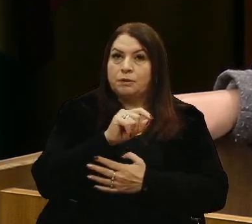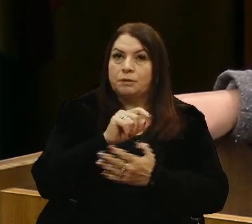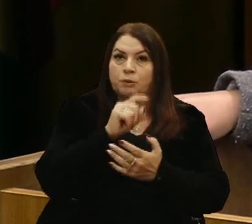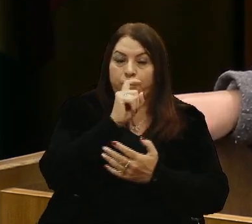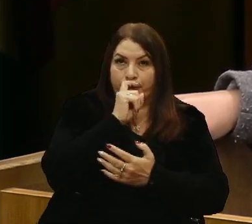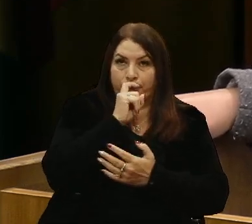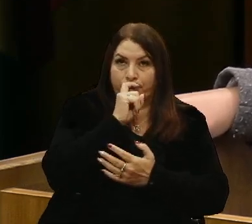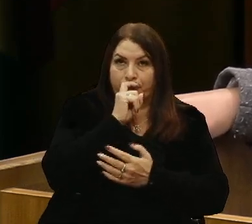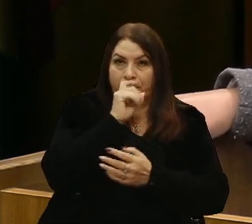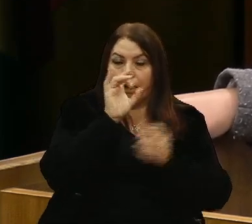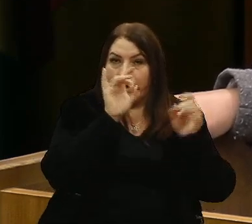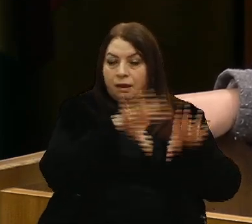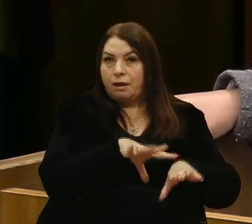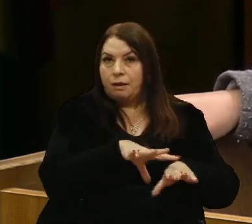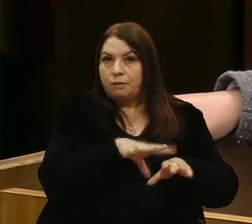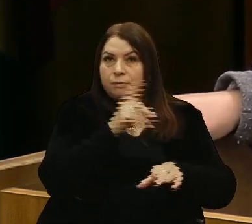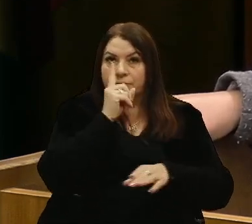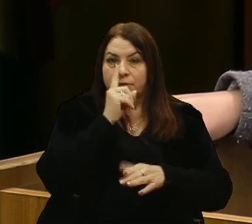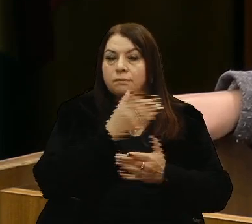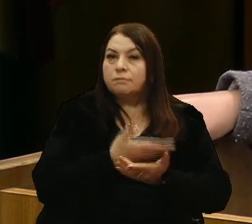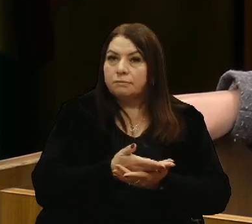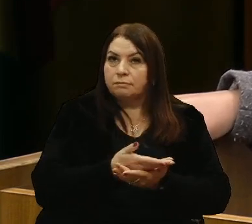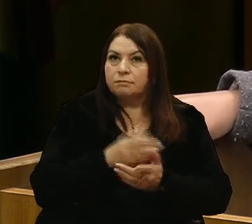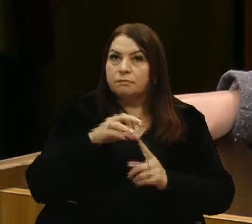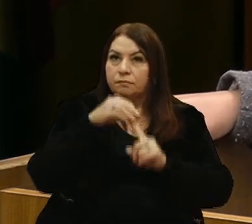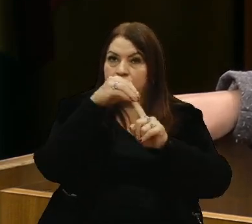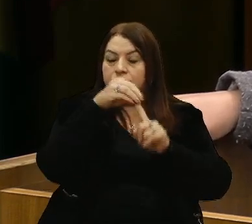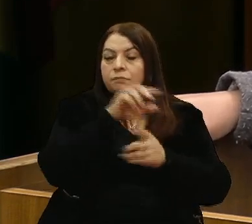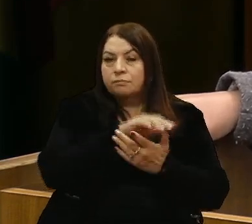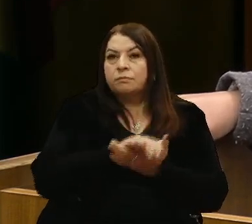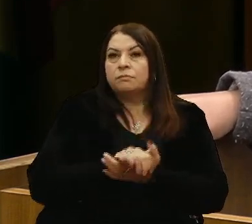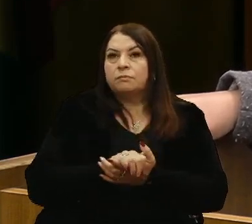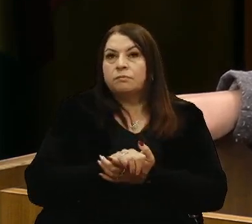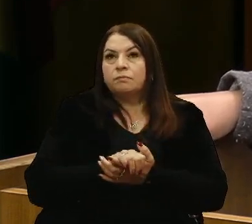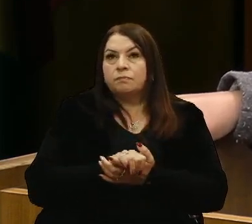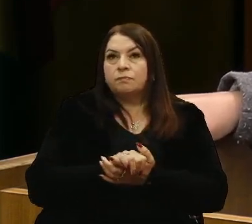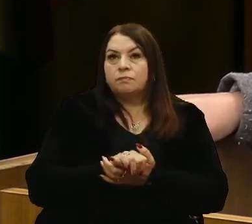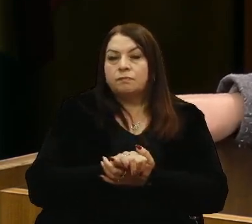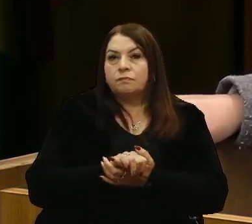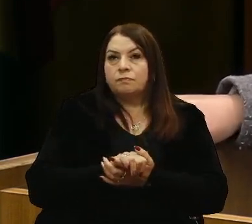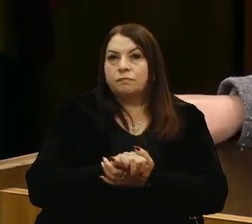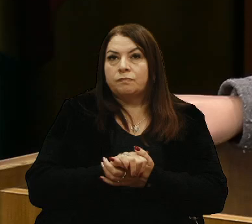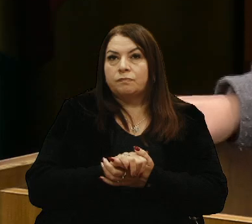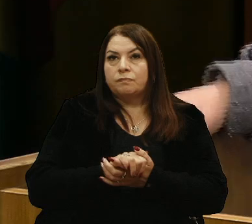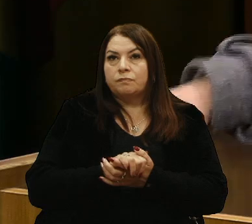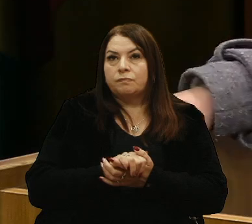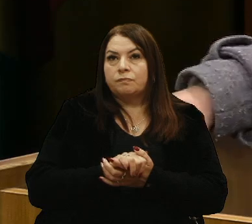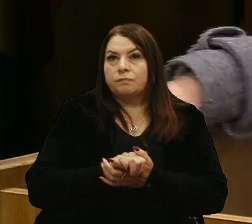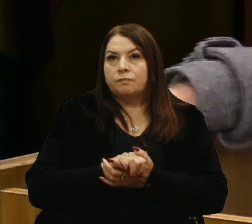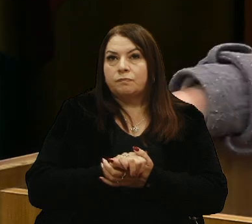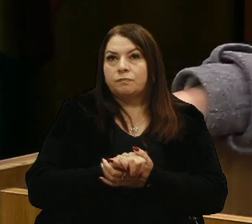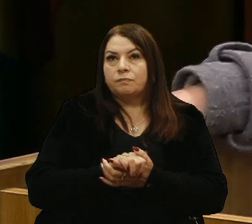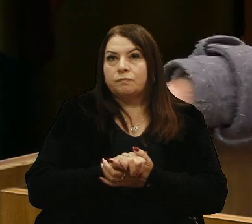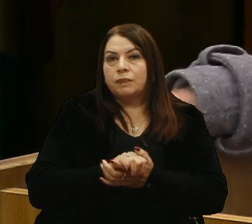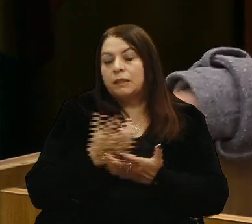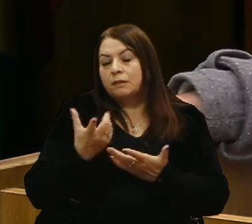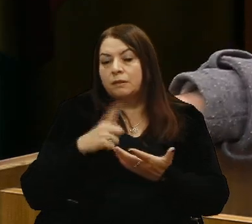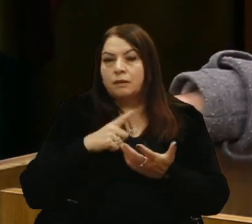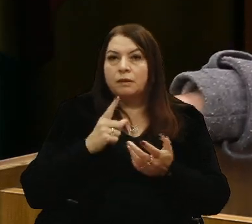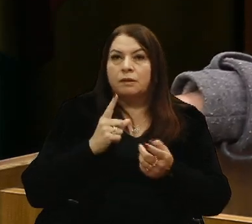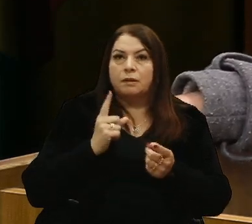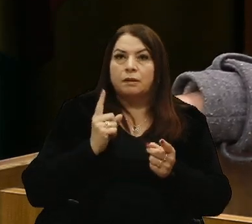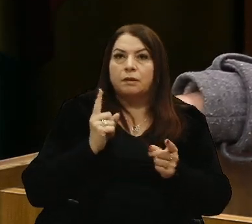pais abandonam as mães, principalmente nos casos onde há uma